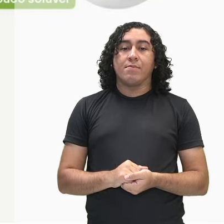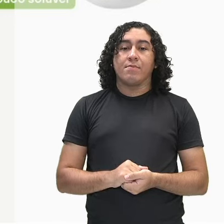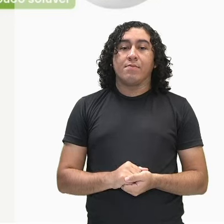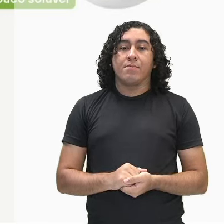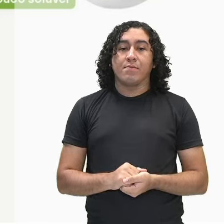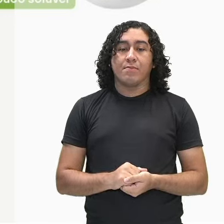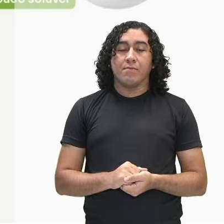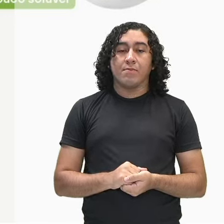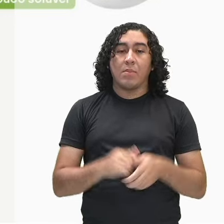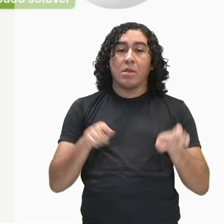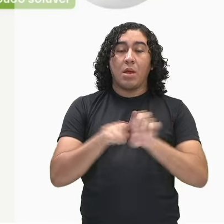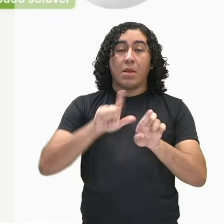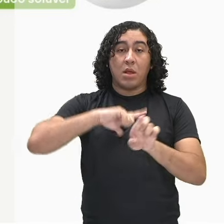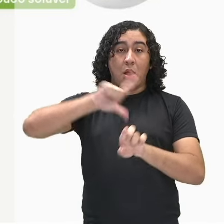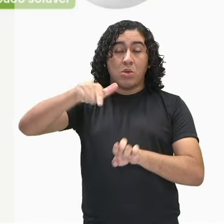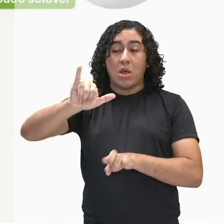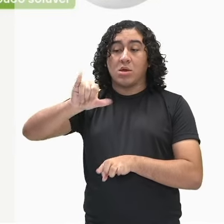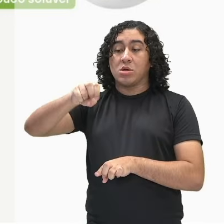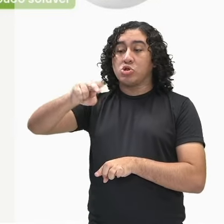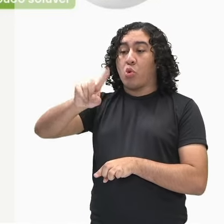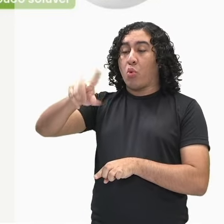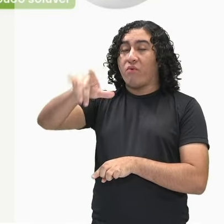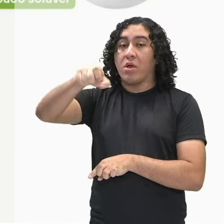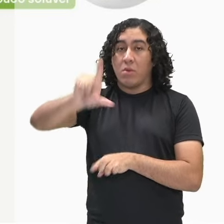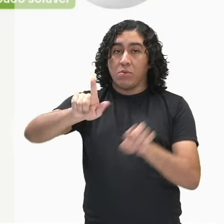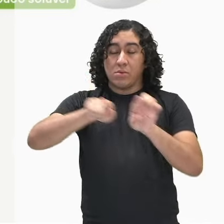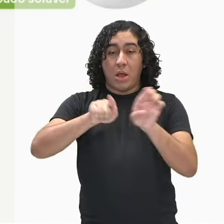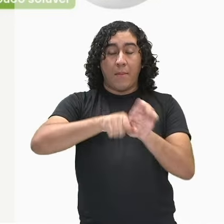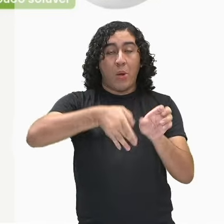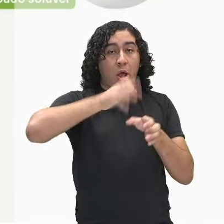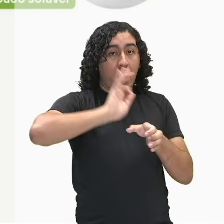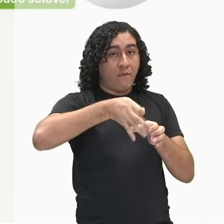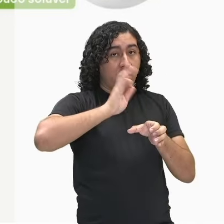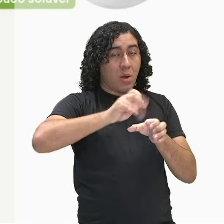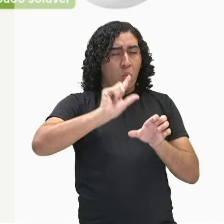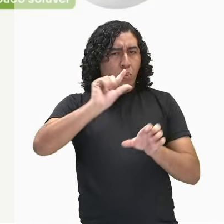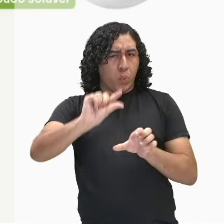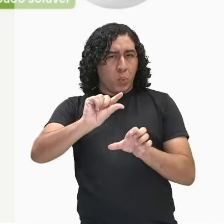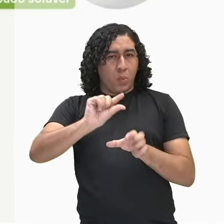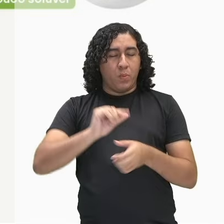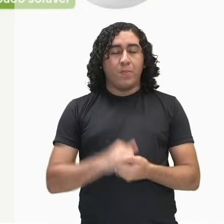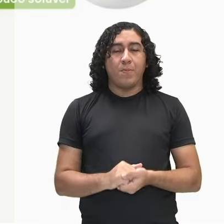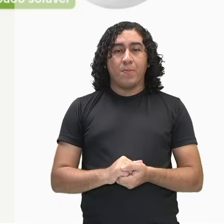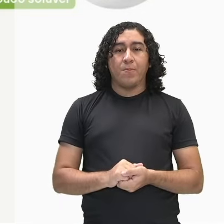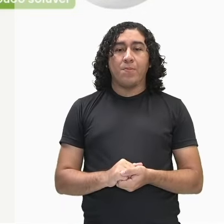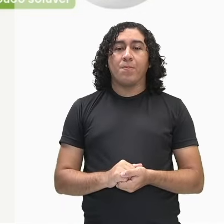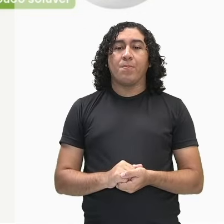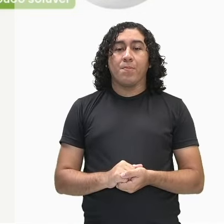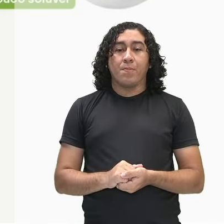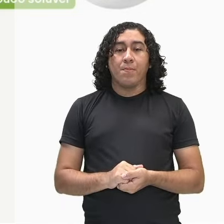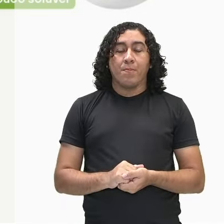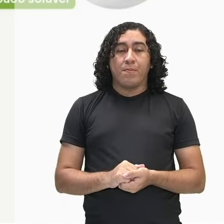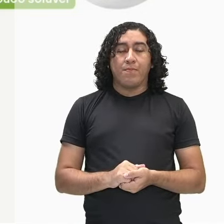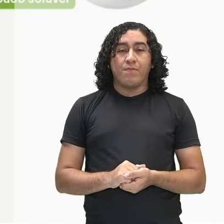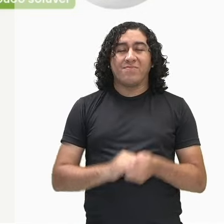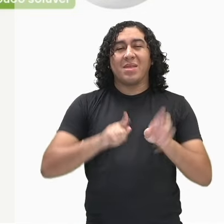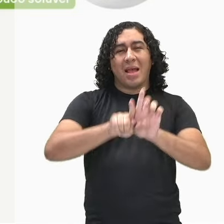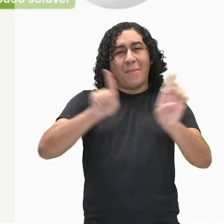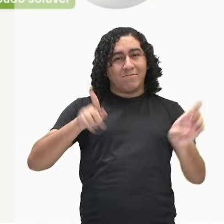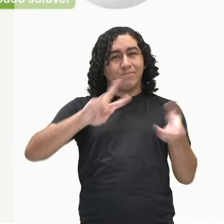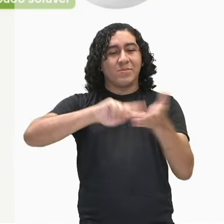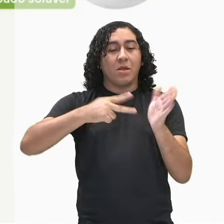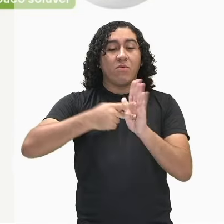também que é insolúvel e aqui o café que é pouco solúvel, tá? Ah, então, professor, quer dizer que a